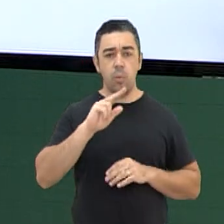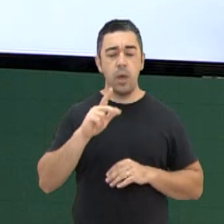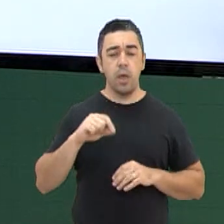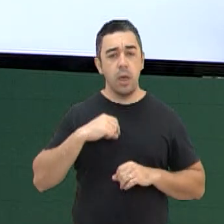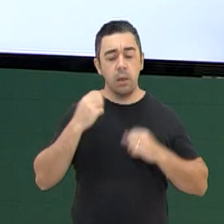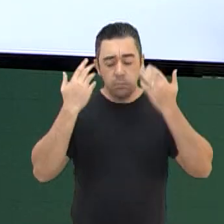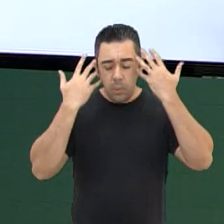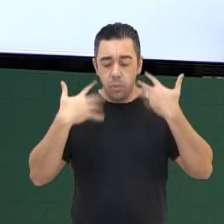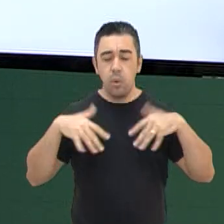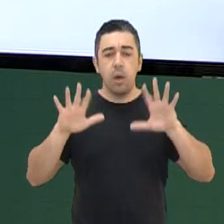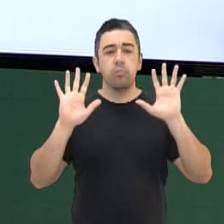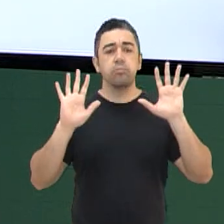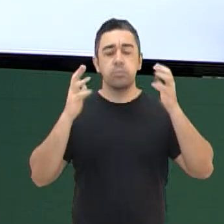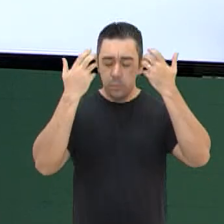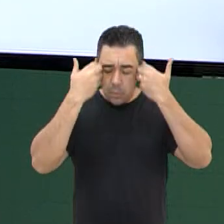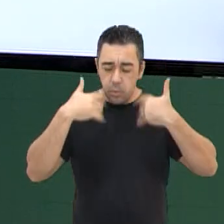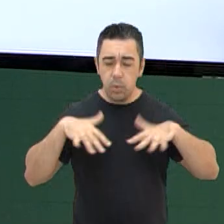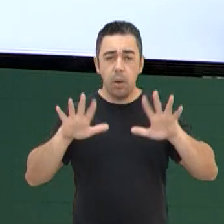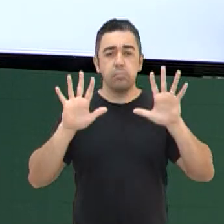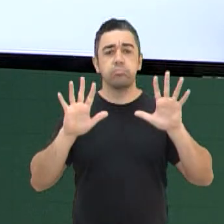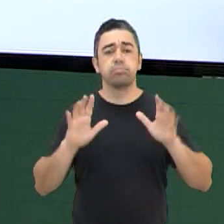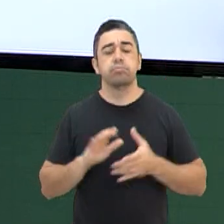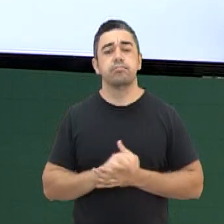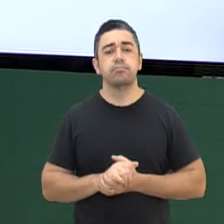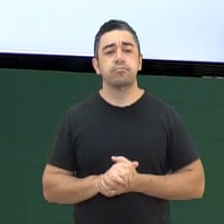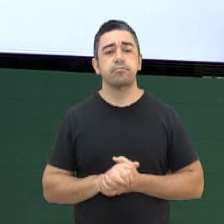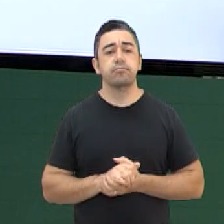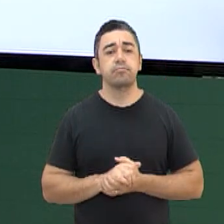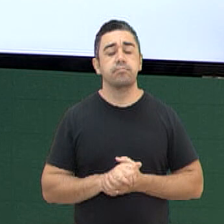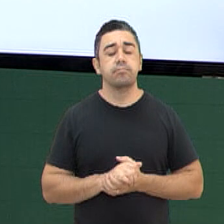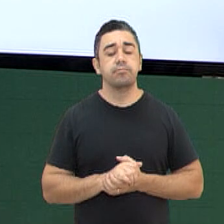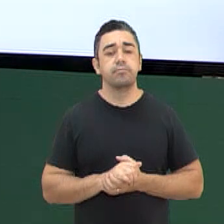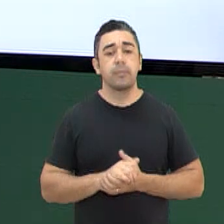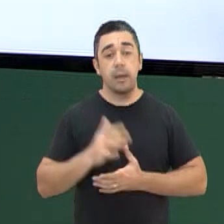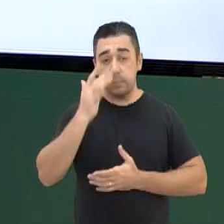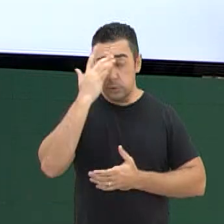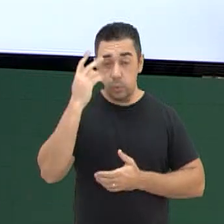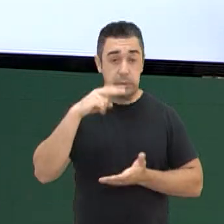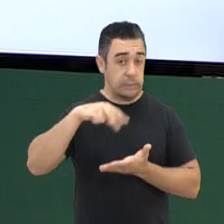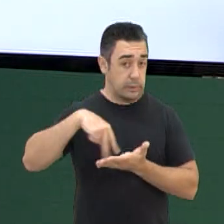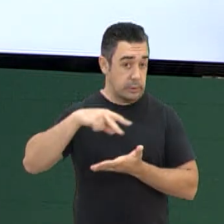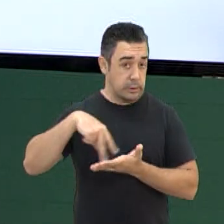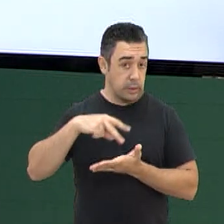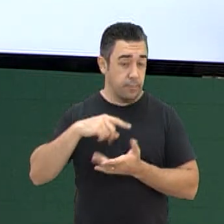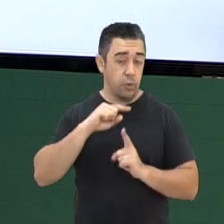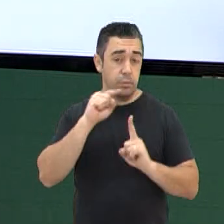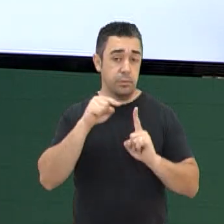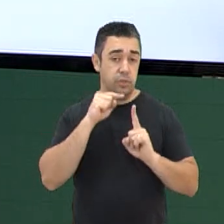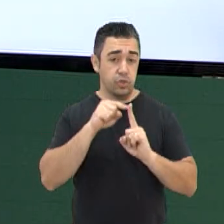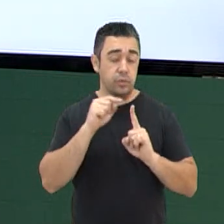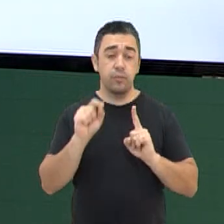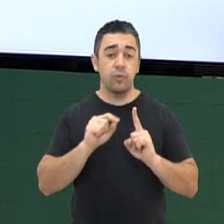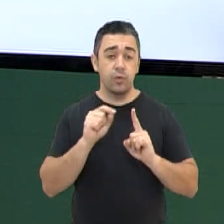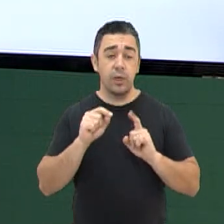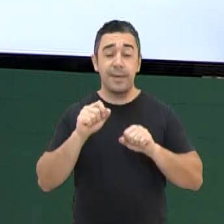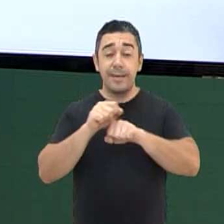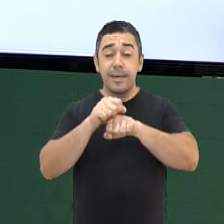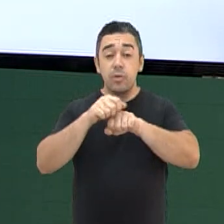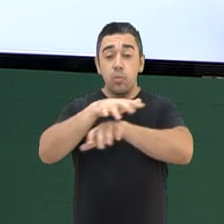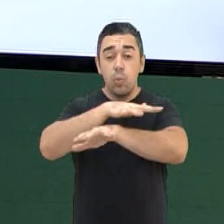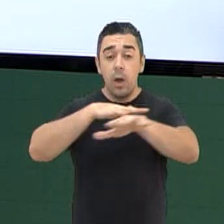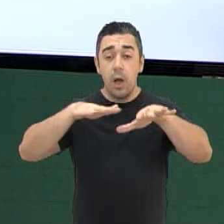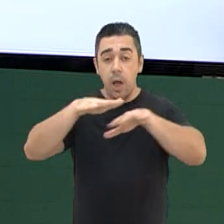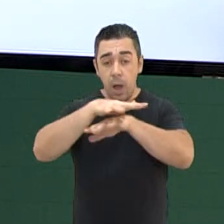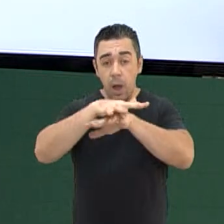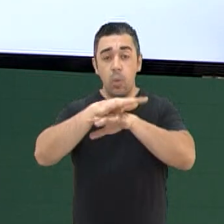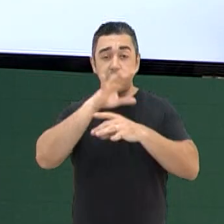era fundamental naquele momento. E as pessoas dançavam objetivando rituais específicos. Então,